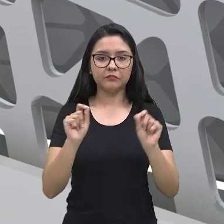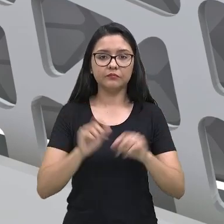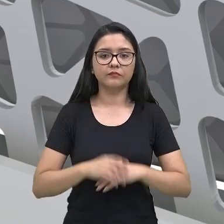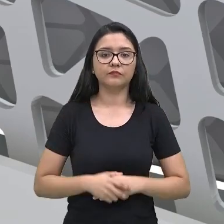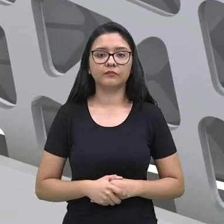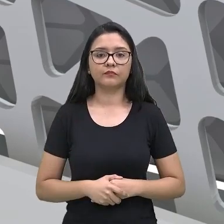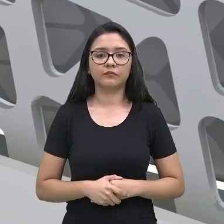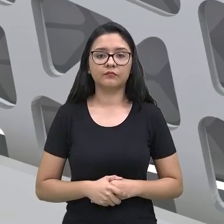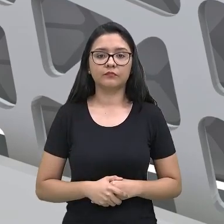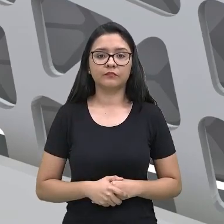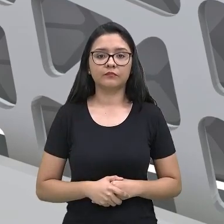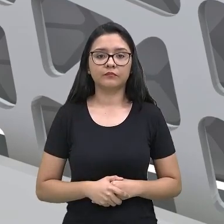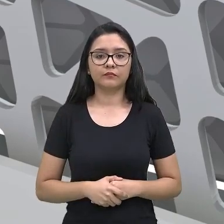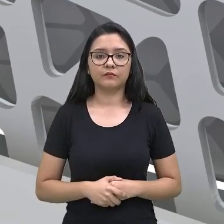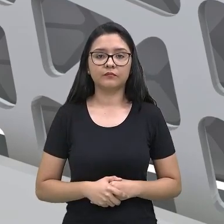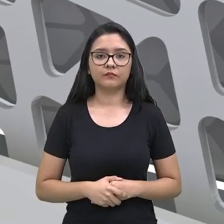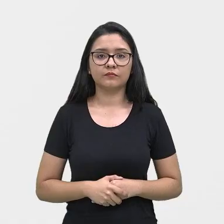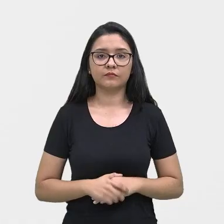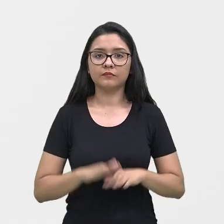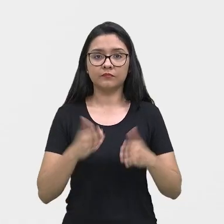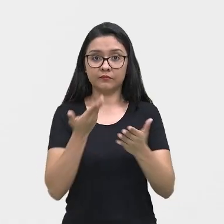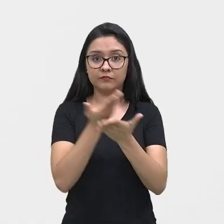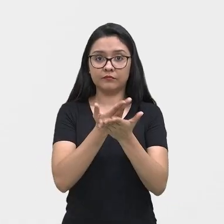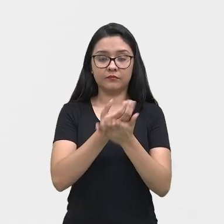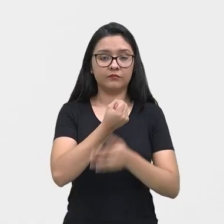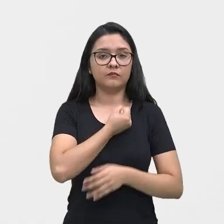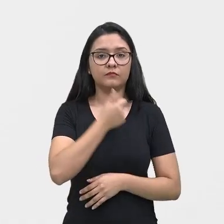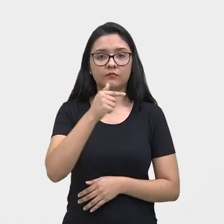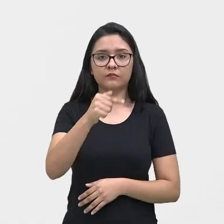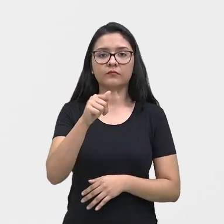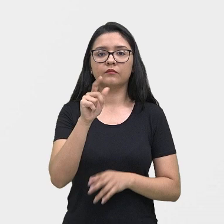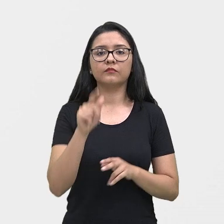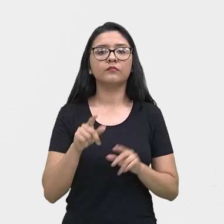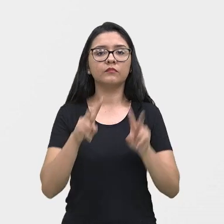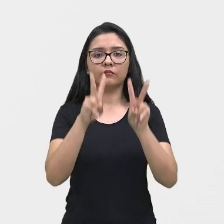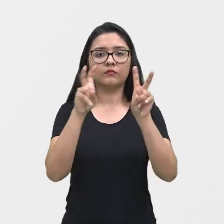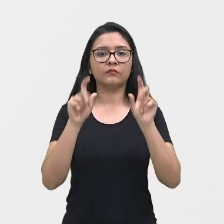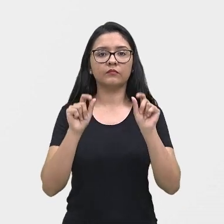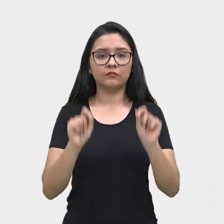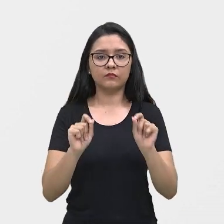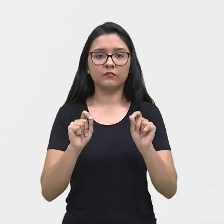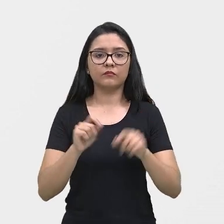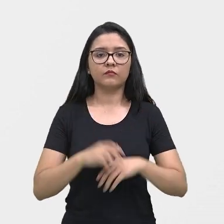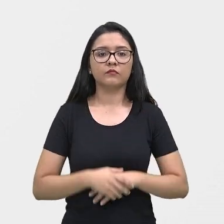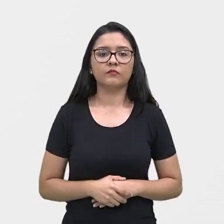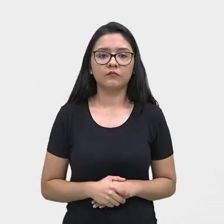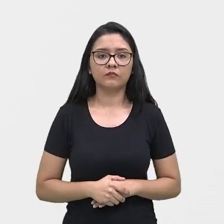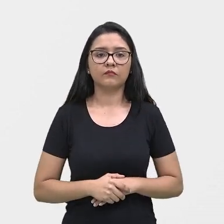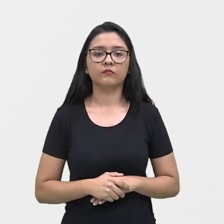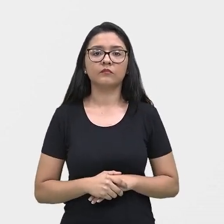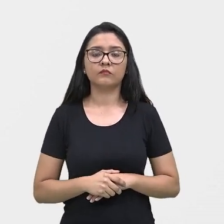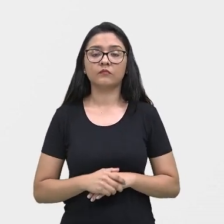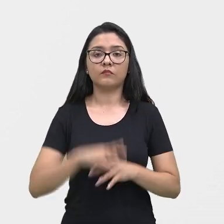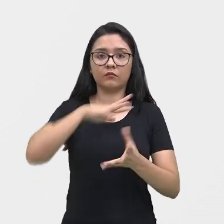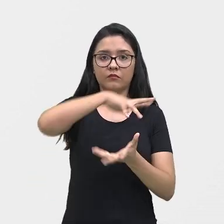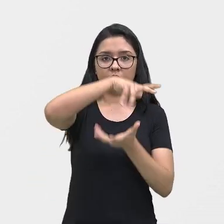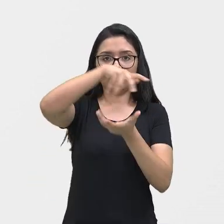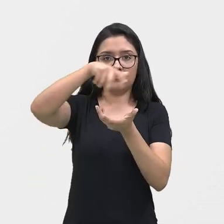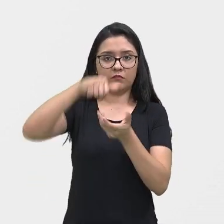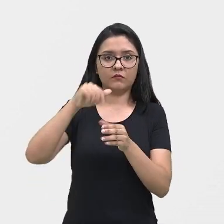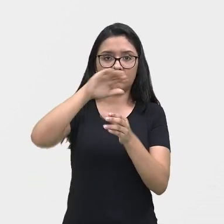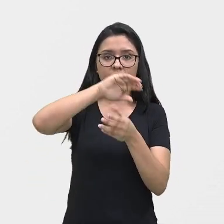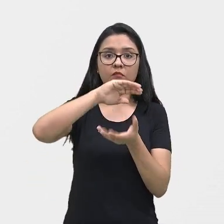tá? Na aula 7, nós temos o objeto de conhecimento camada de